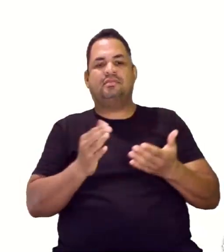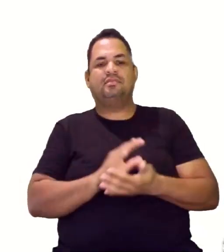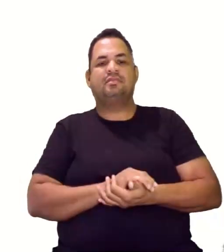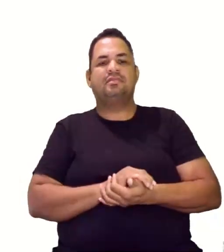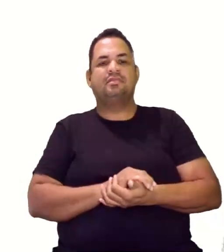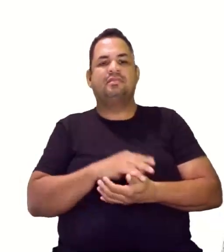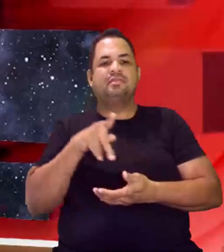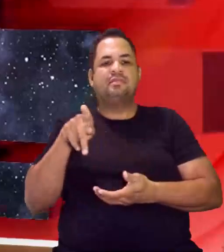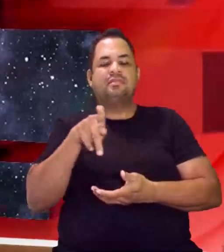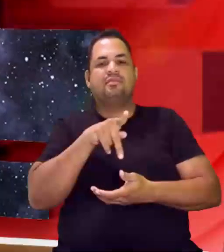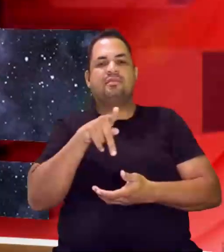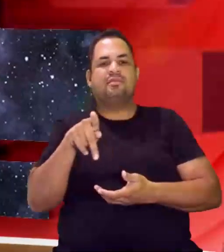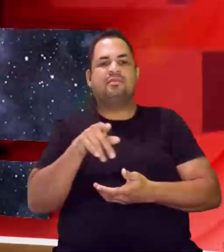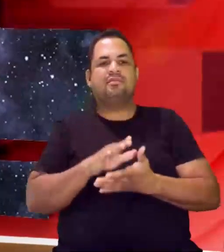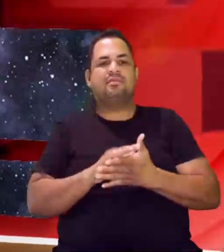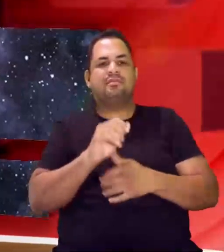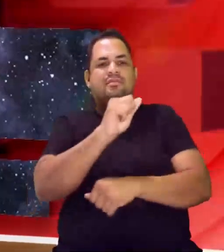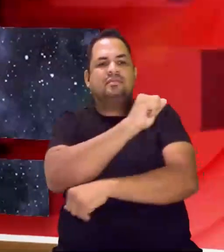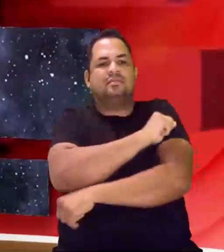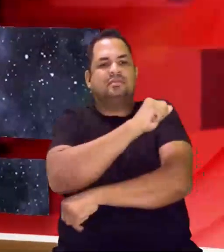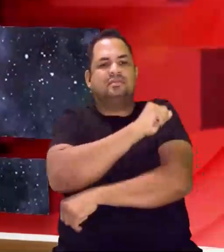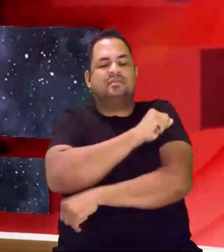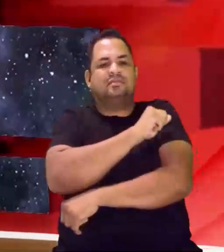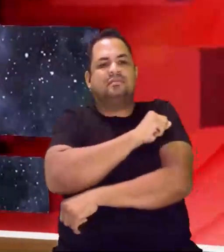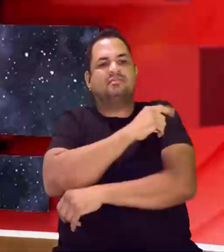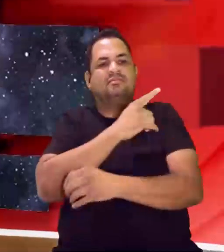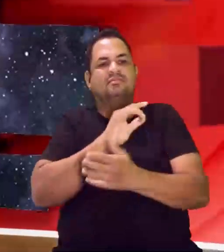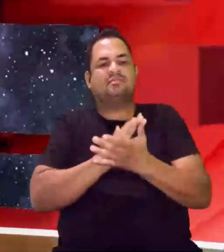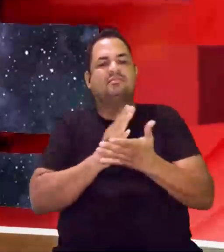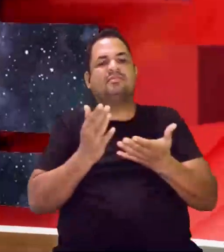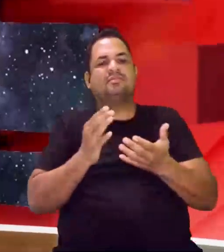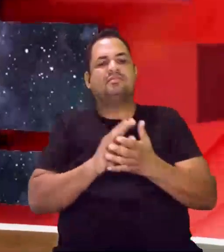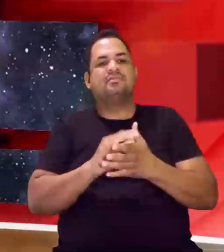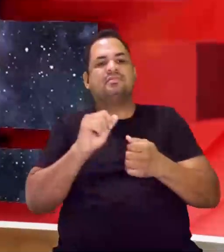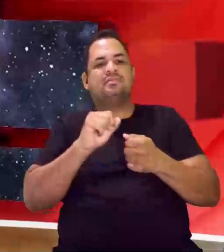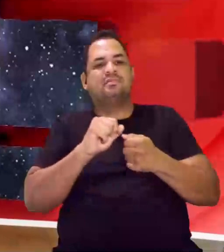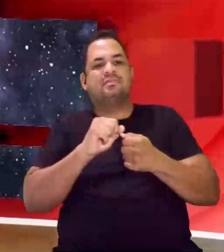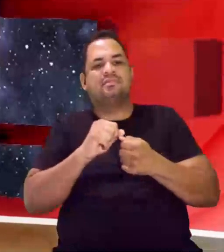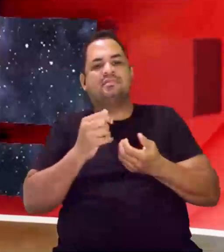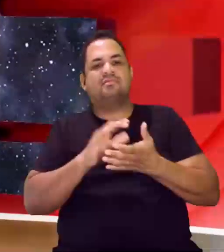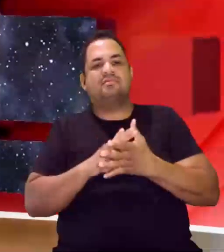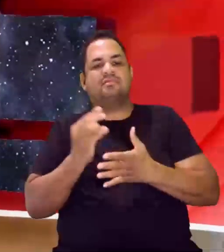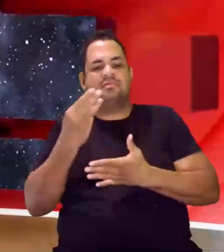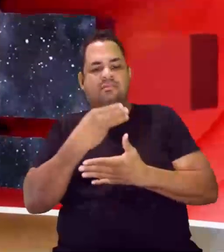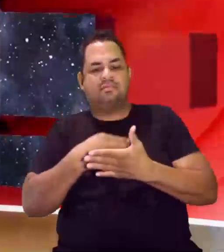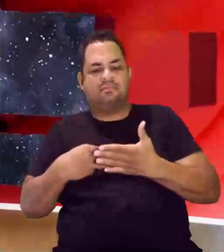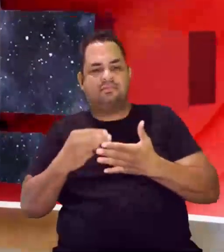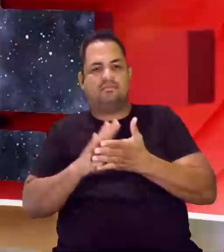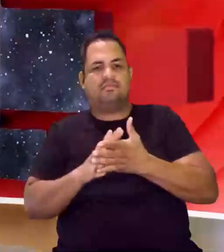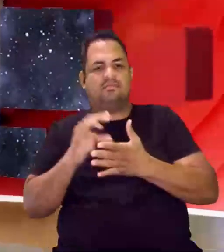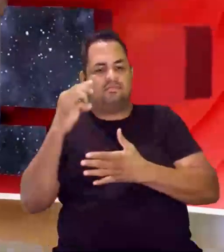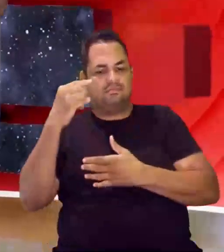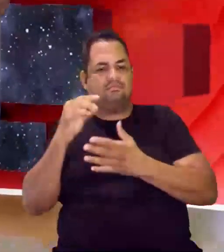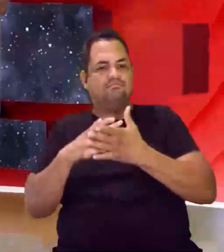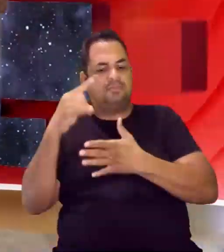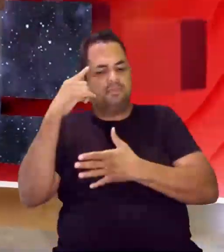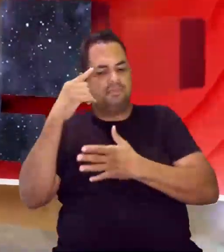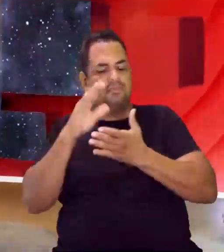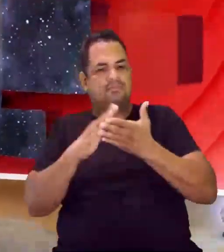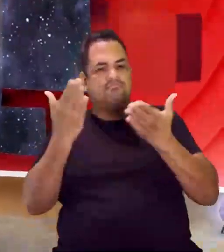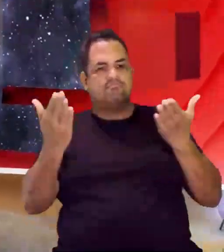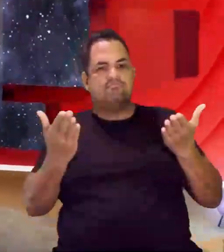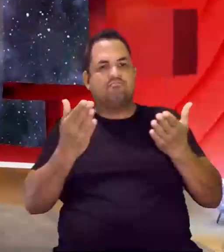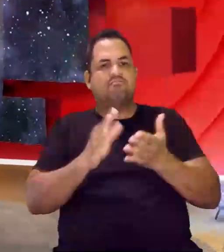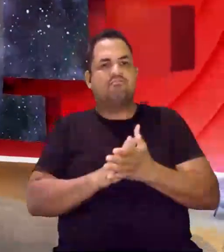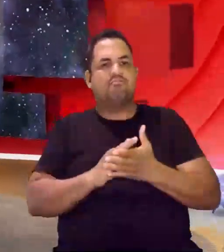né? Professores presenciais e os alunos que estão construindo os mapas mentais para estudo, manda pra gente, a gente